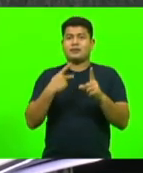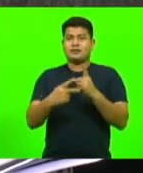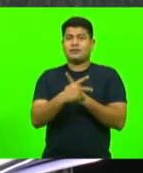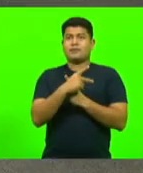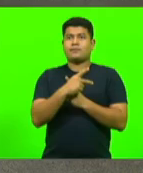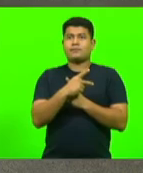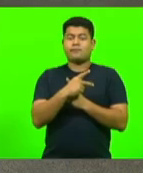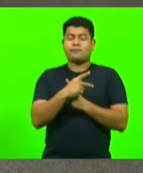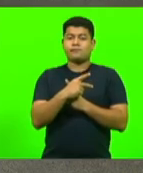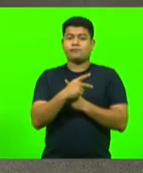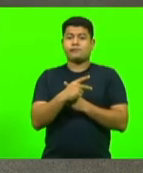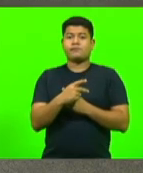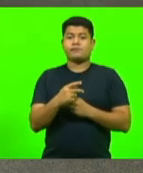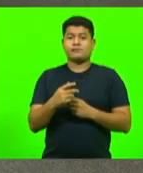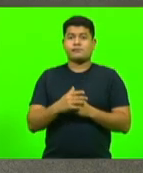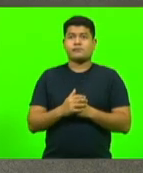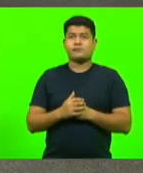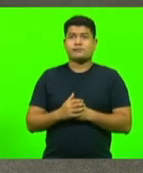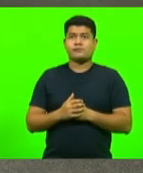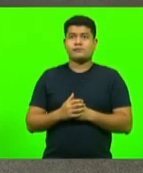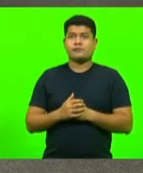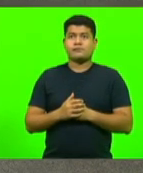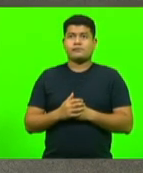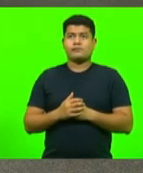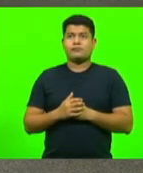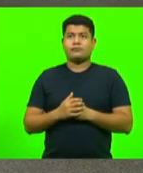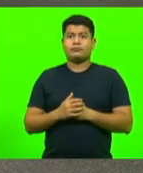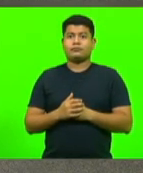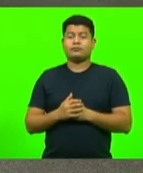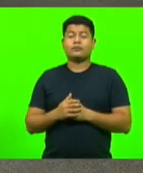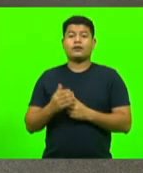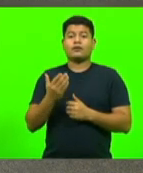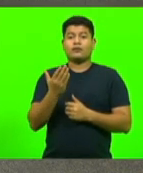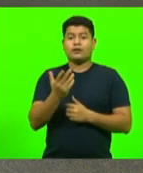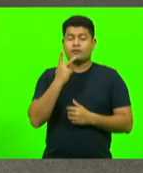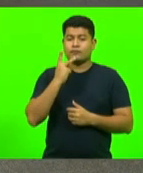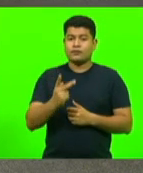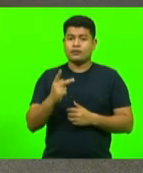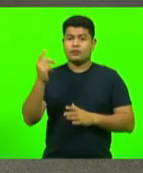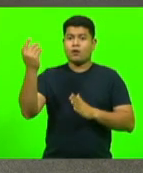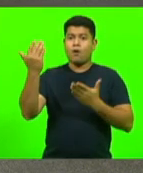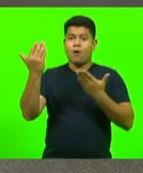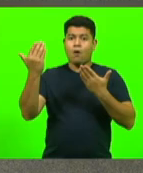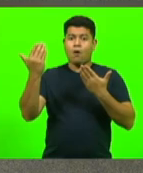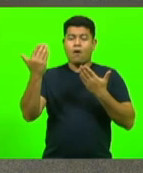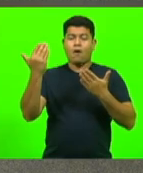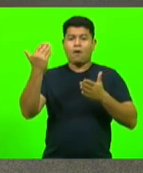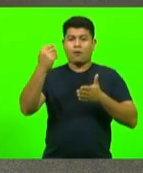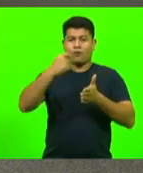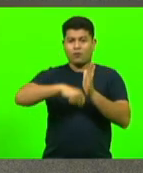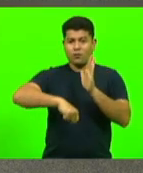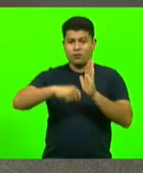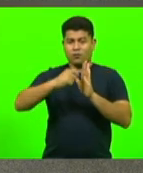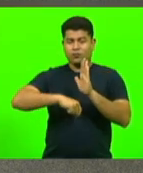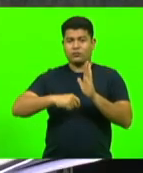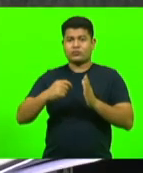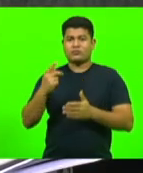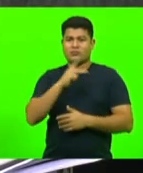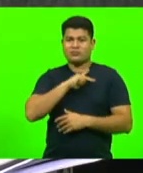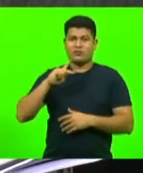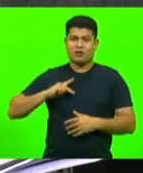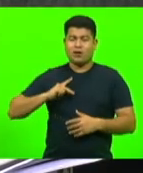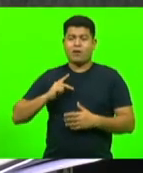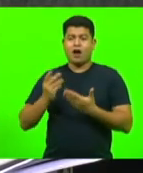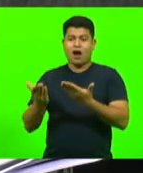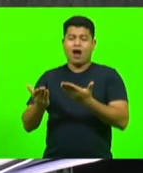tá quando você fala ser quando o concurso público começaram a ser exceção nos municípios